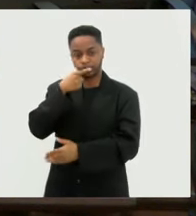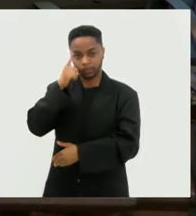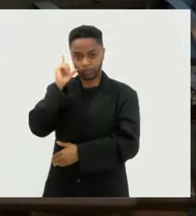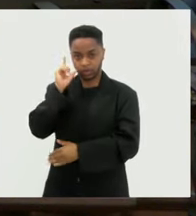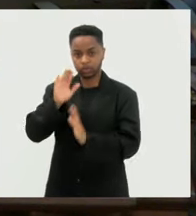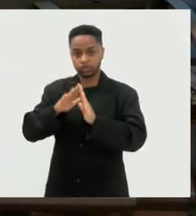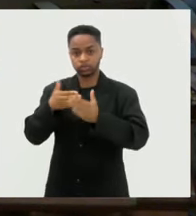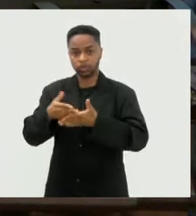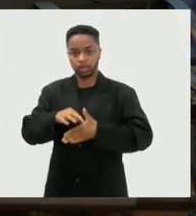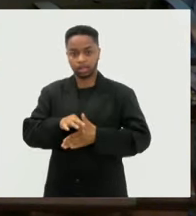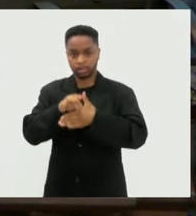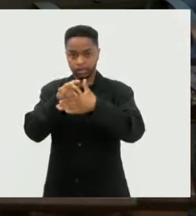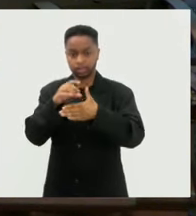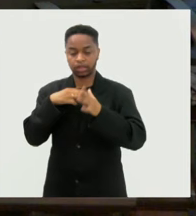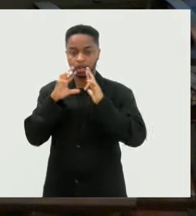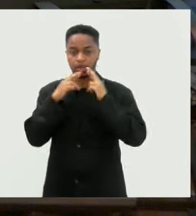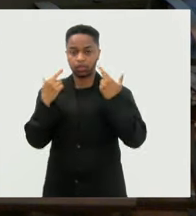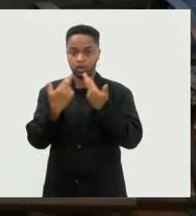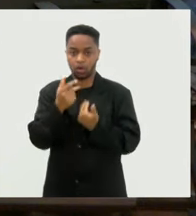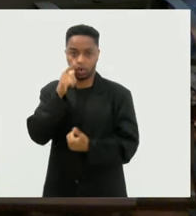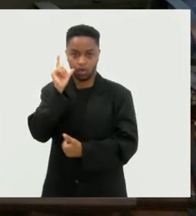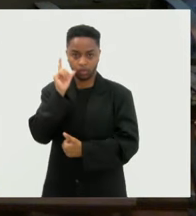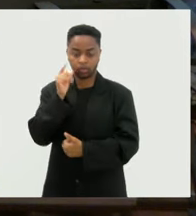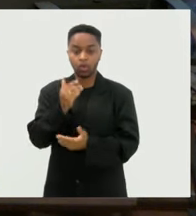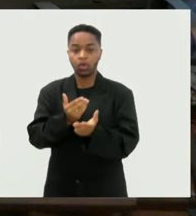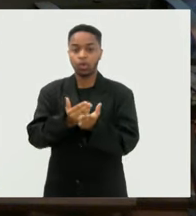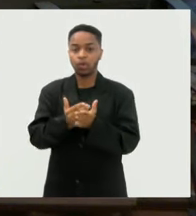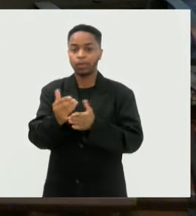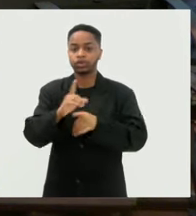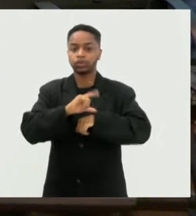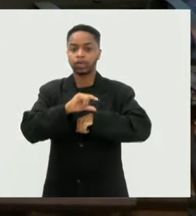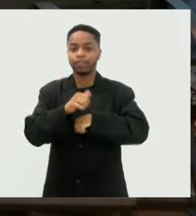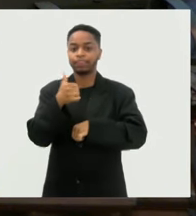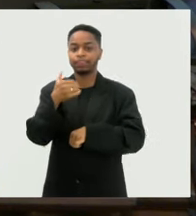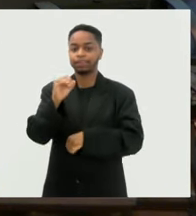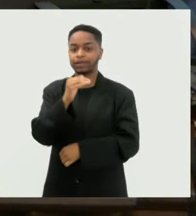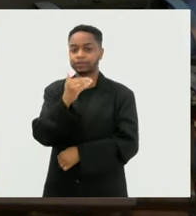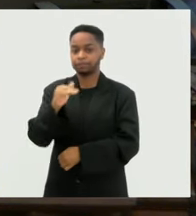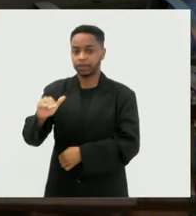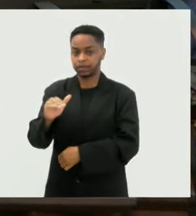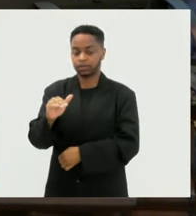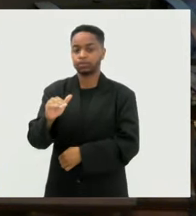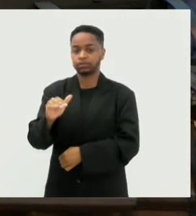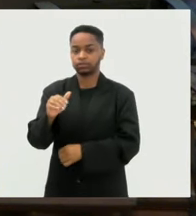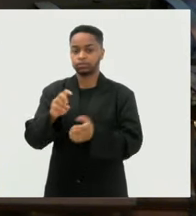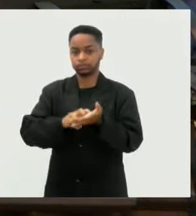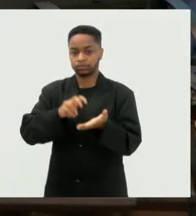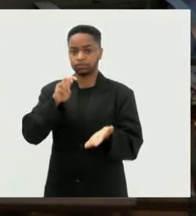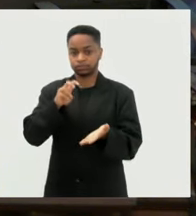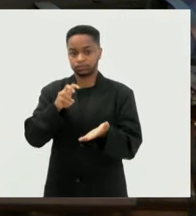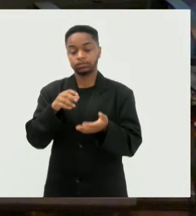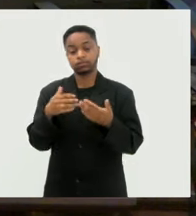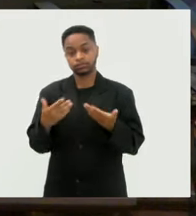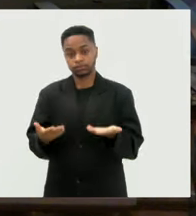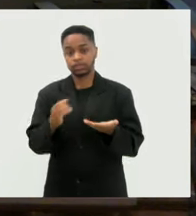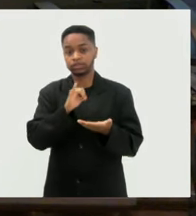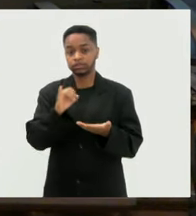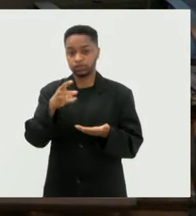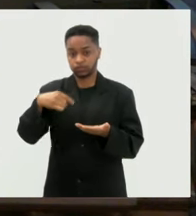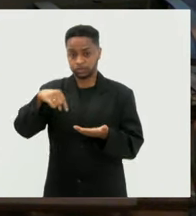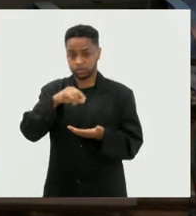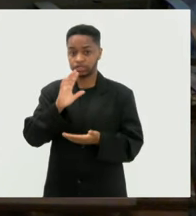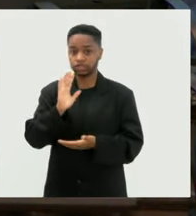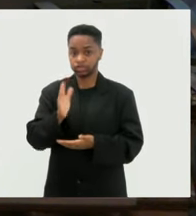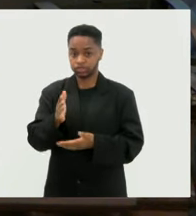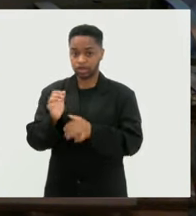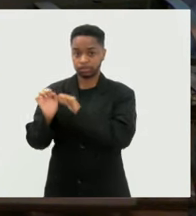de líderes de reunião ali ontem, às 10h30 da manhã, no Alerjão. Quem já tiver em deslocamento, por